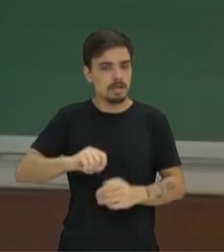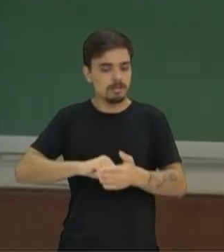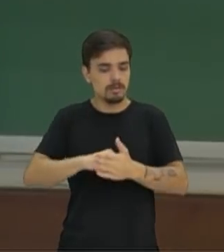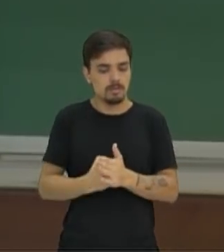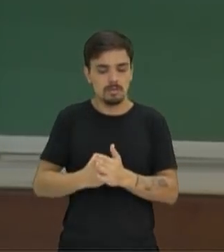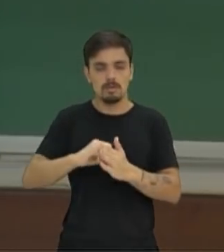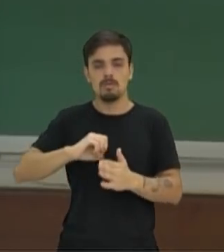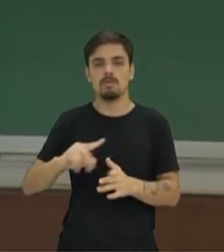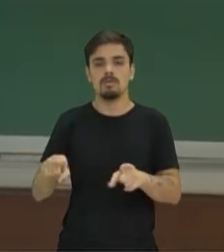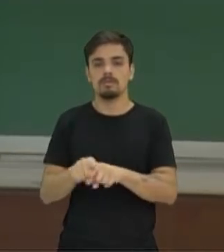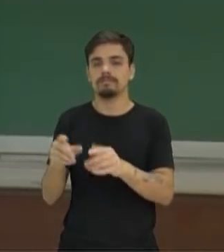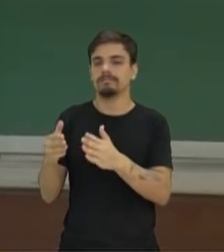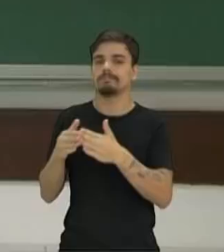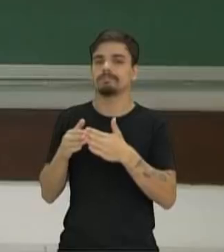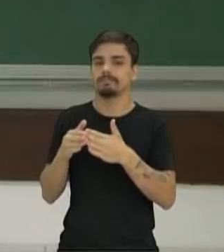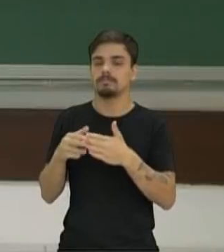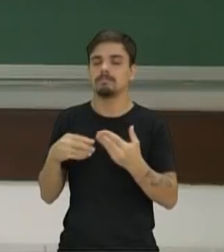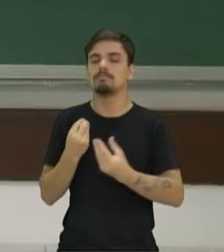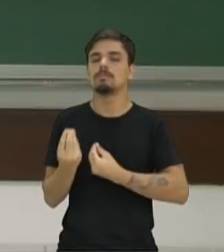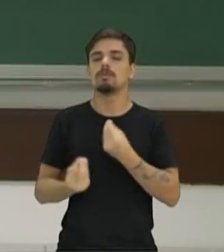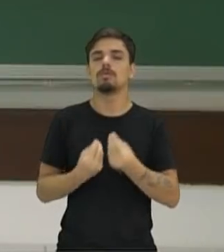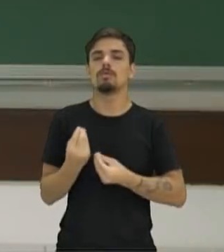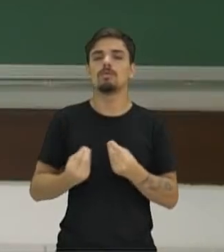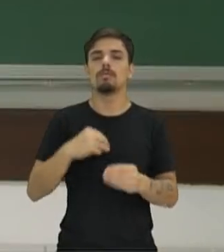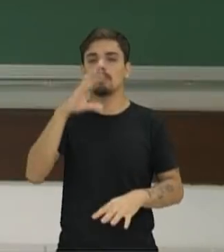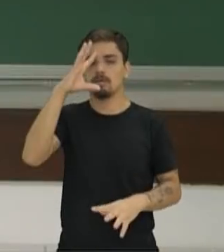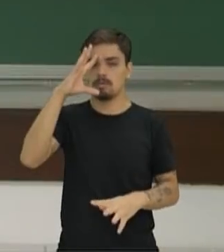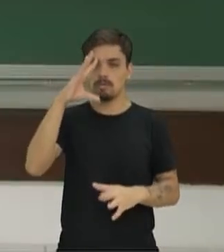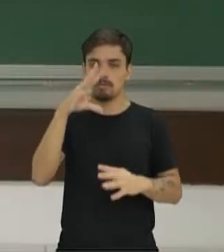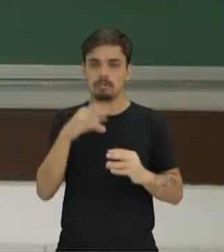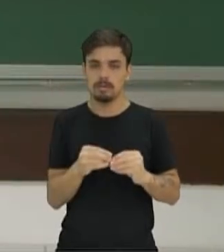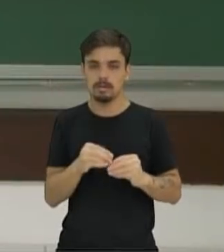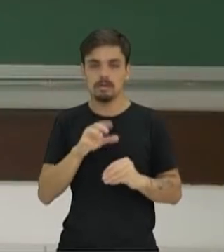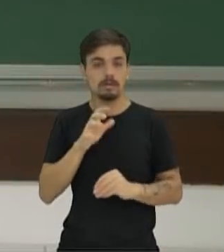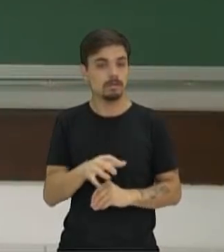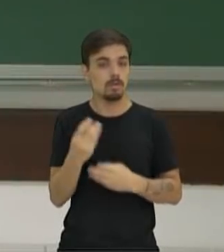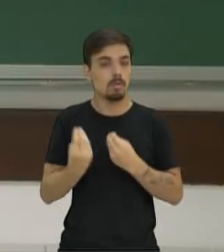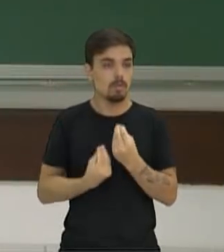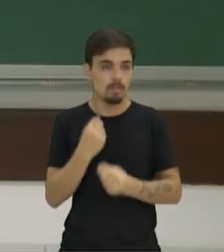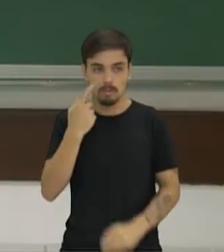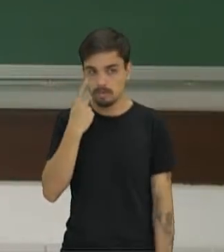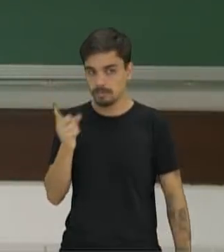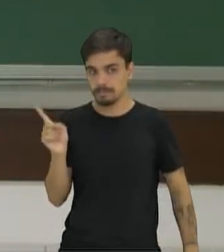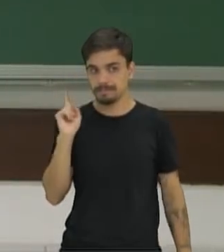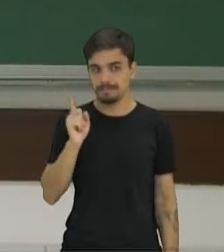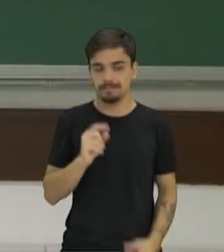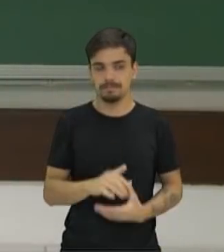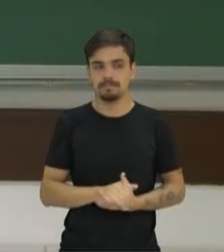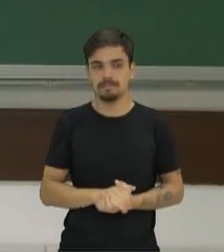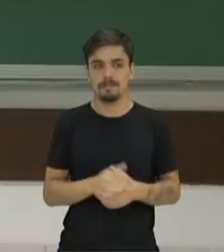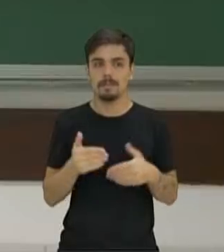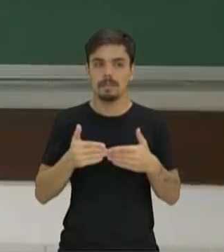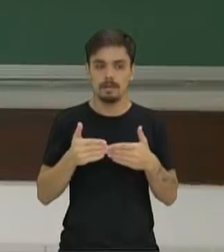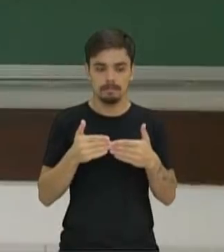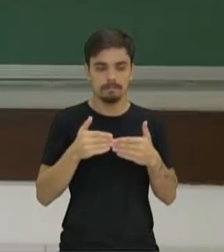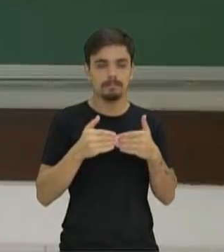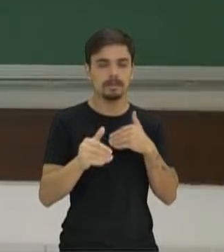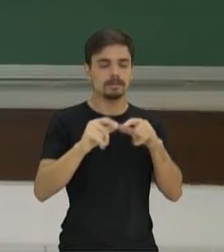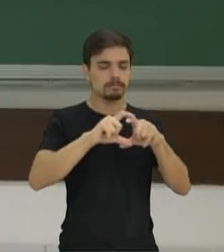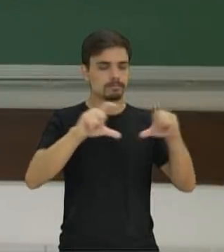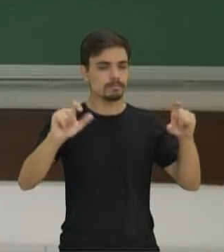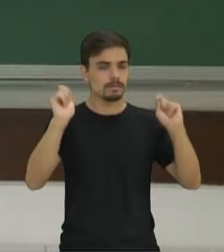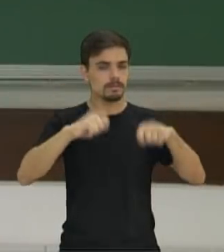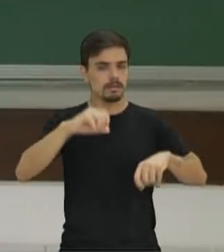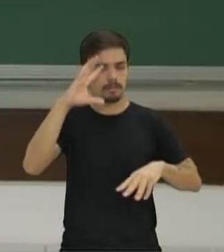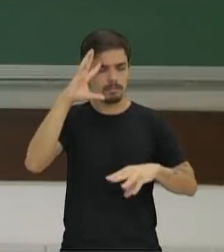censura ou licença. Como que eu vou compreender isso? Olha o que eu trouxe para vocês. A partir do enunciado,